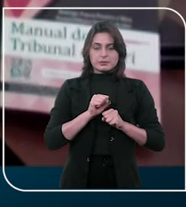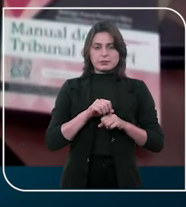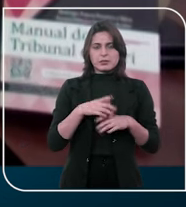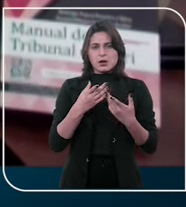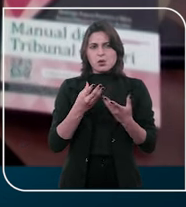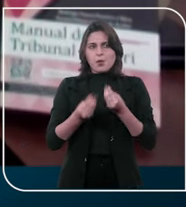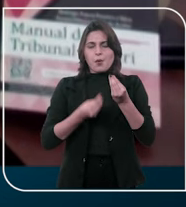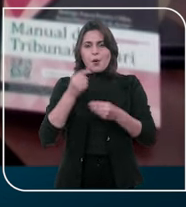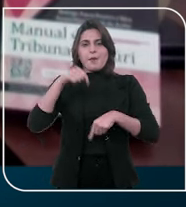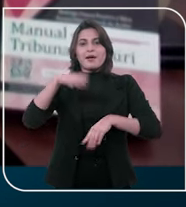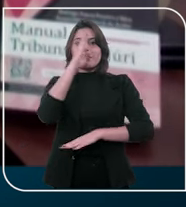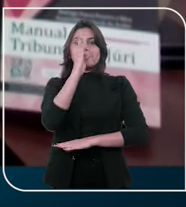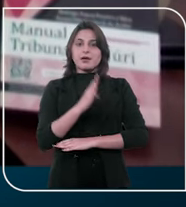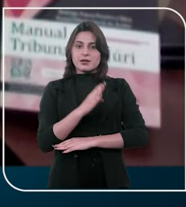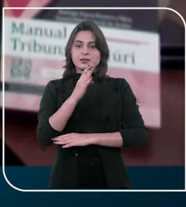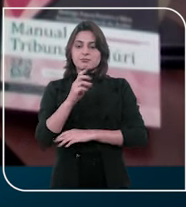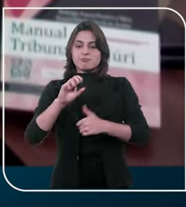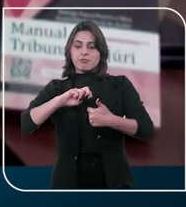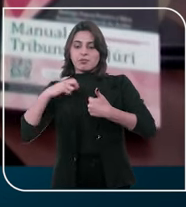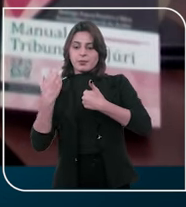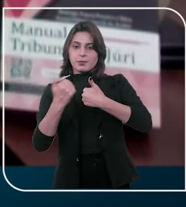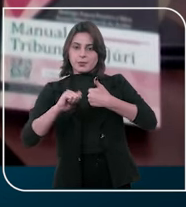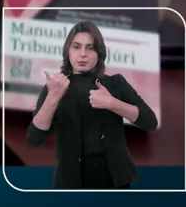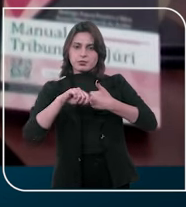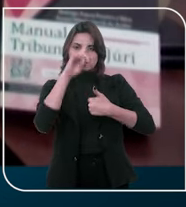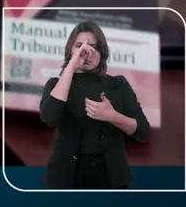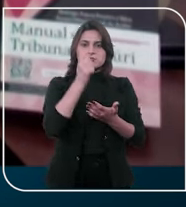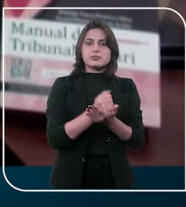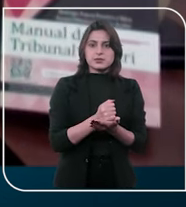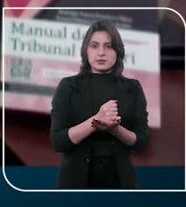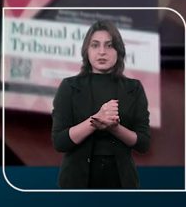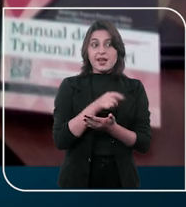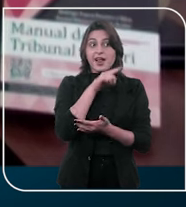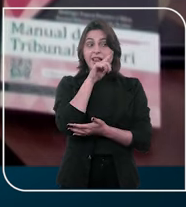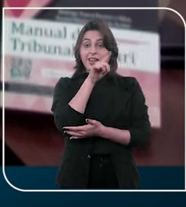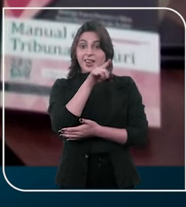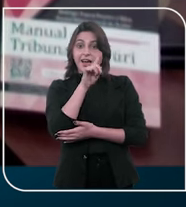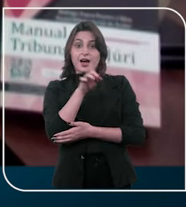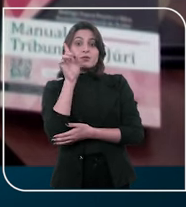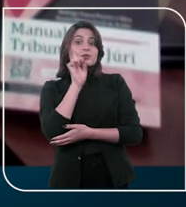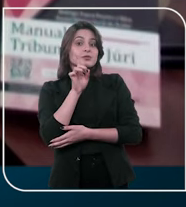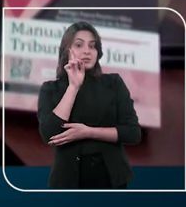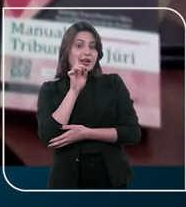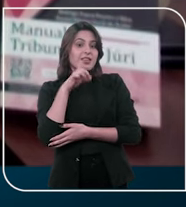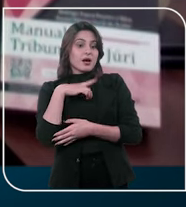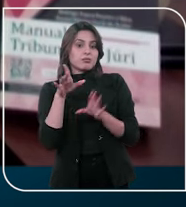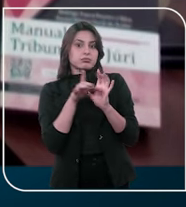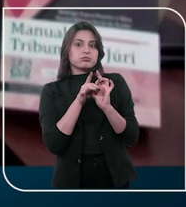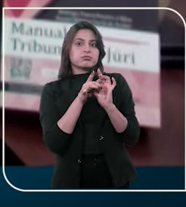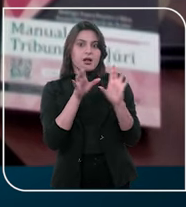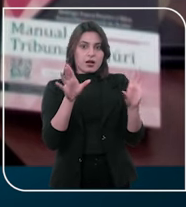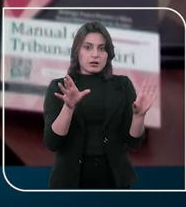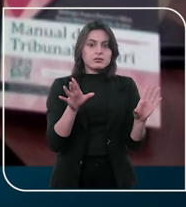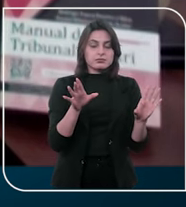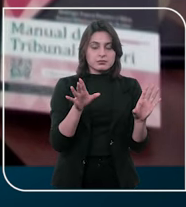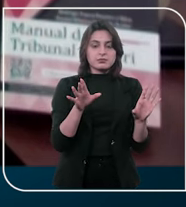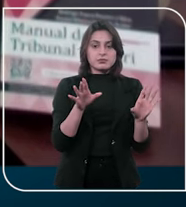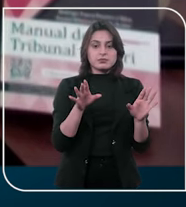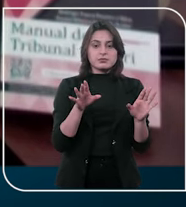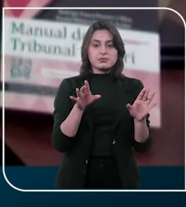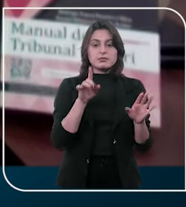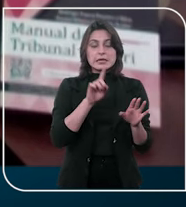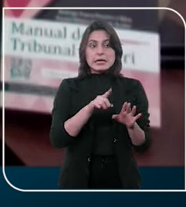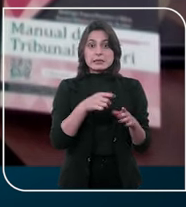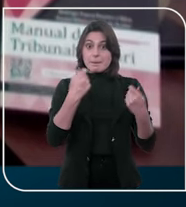professora Maiara já disse, se nos Estados Unidos nós temos a deliberação em que eles têm que decidir